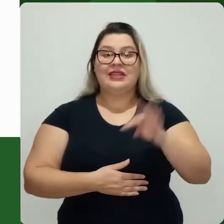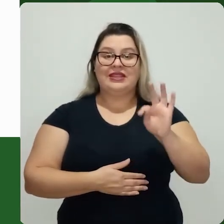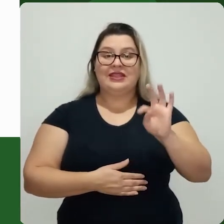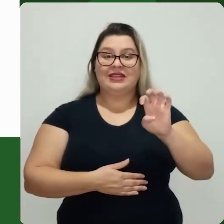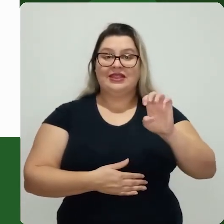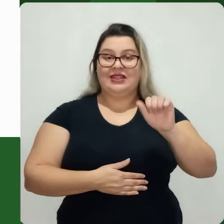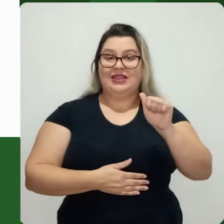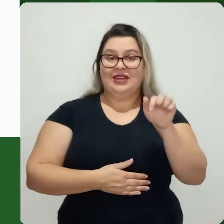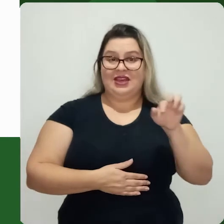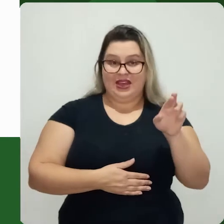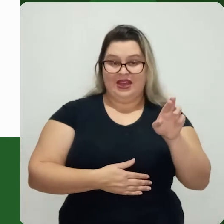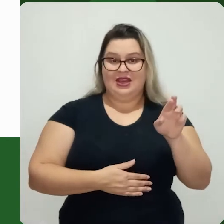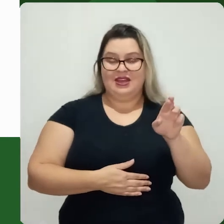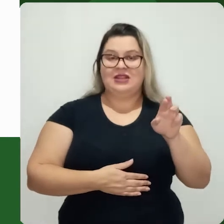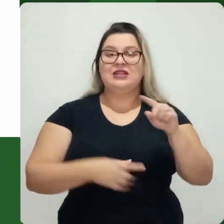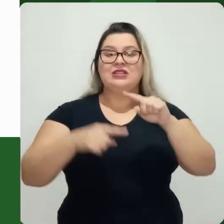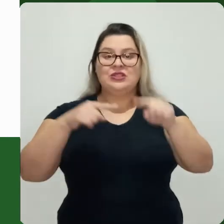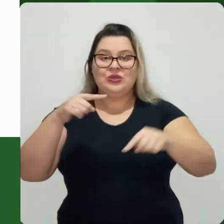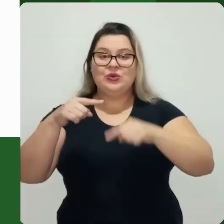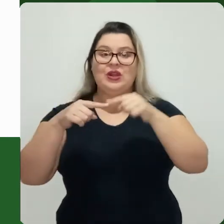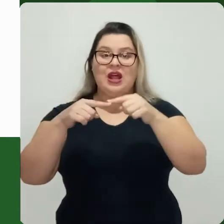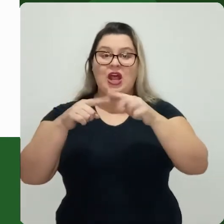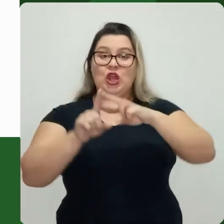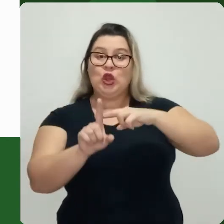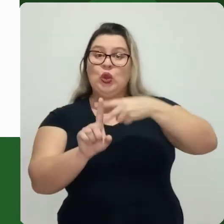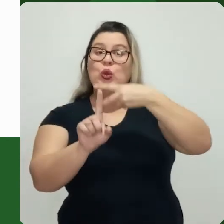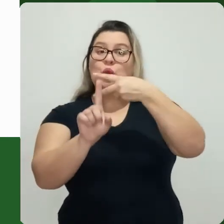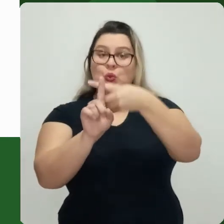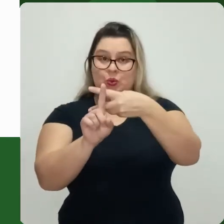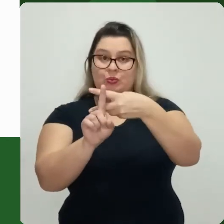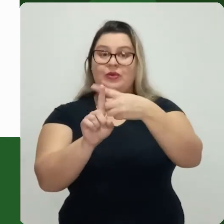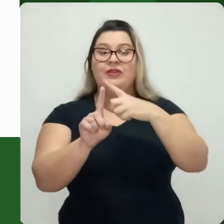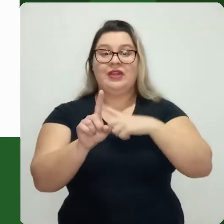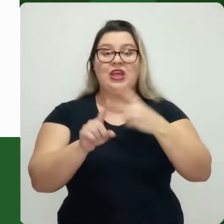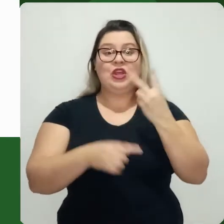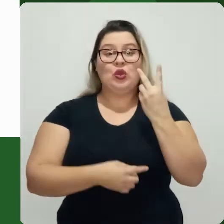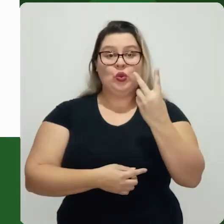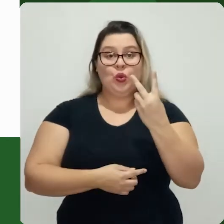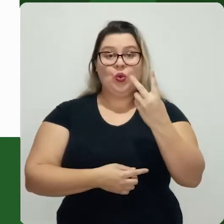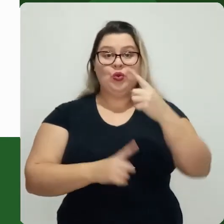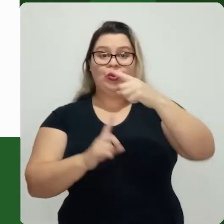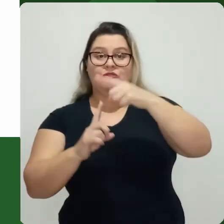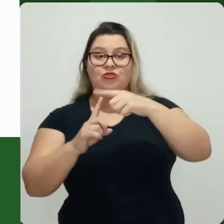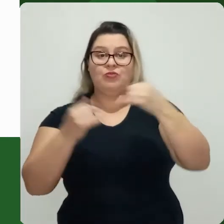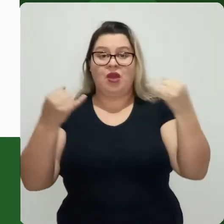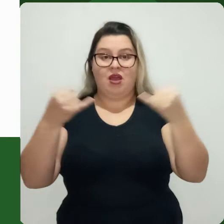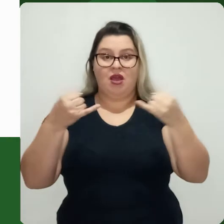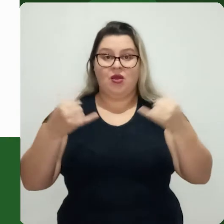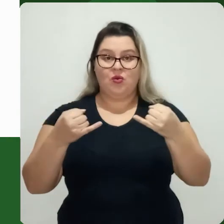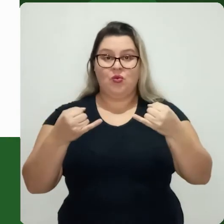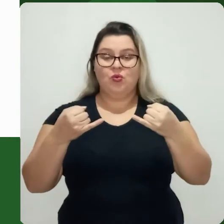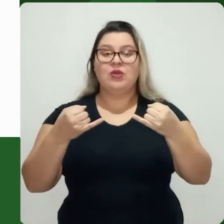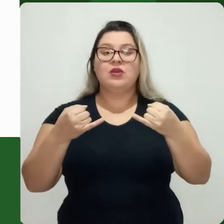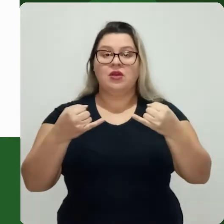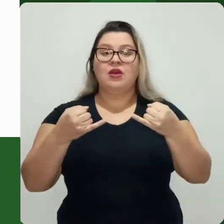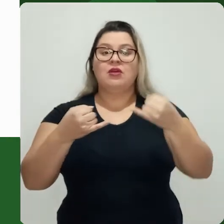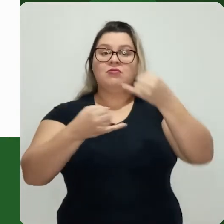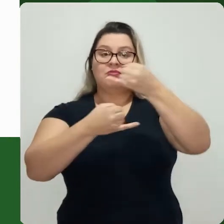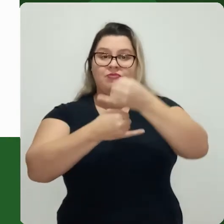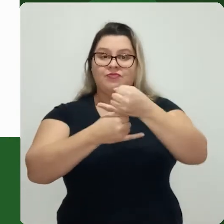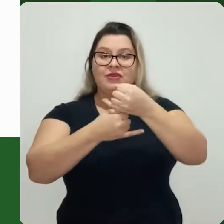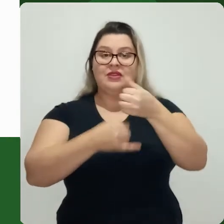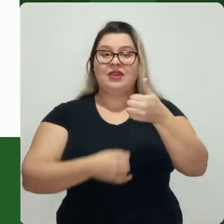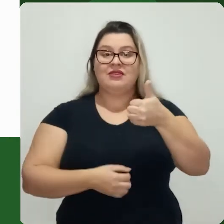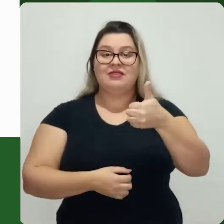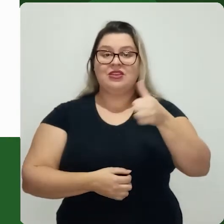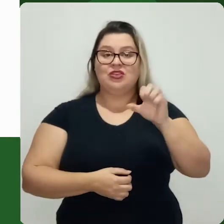Os teares circulares de cilindro duplo possuem dois cilindros de agulhas sobrepostos num